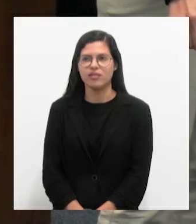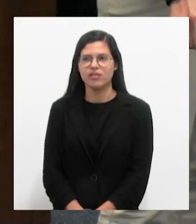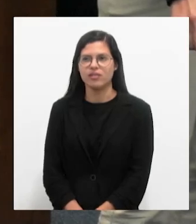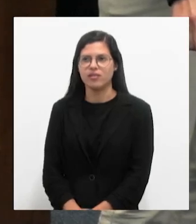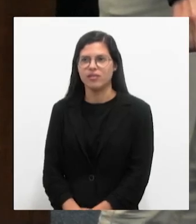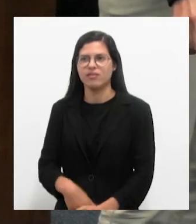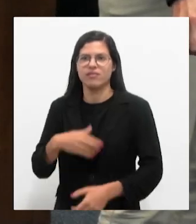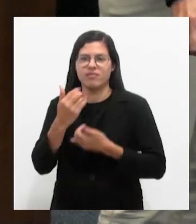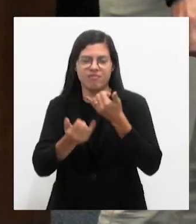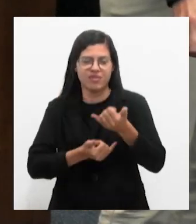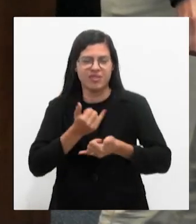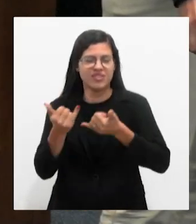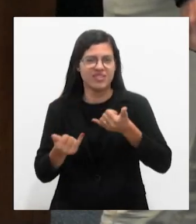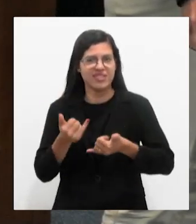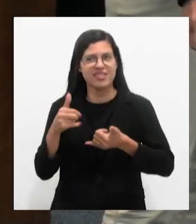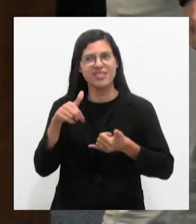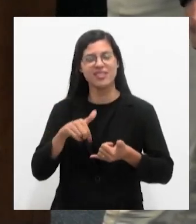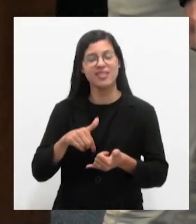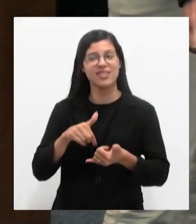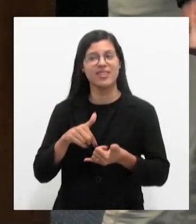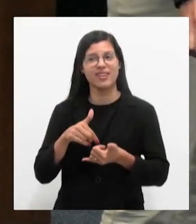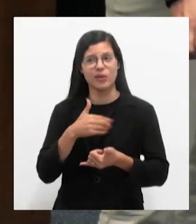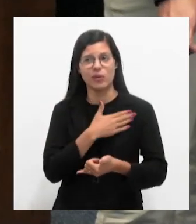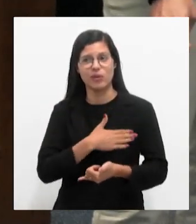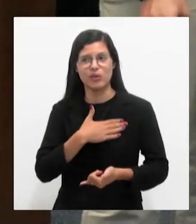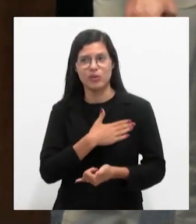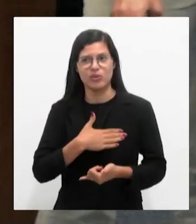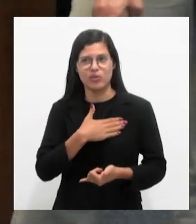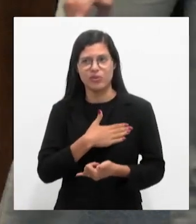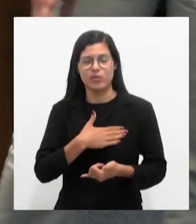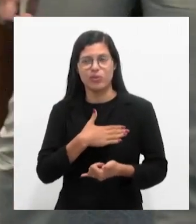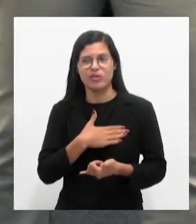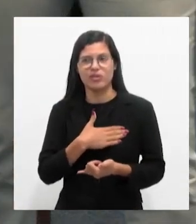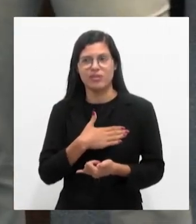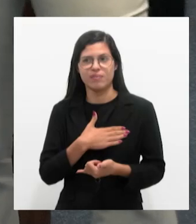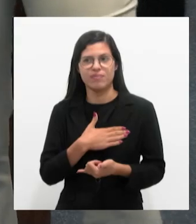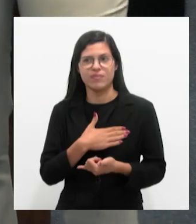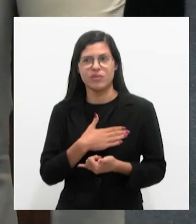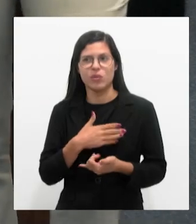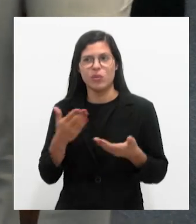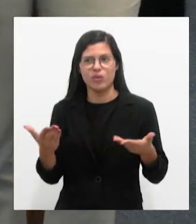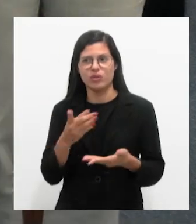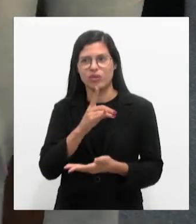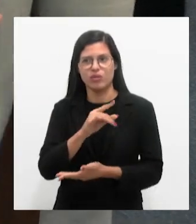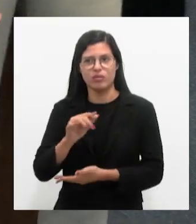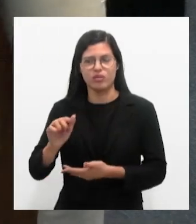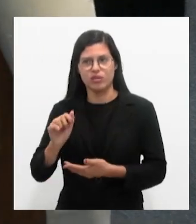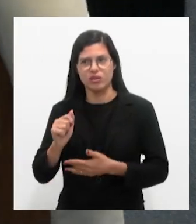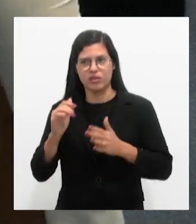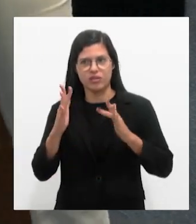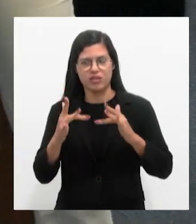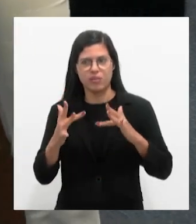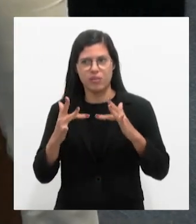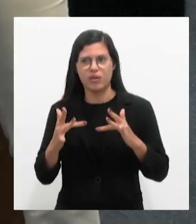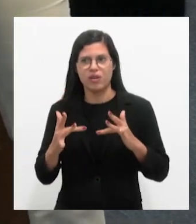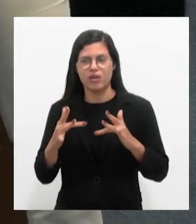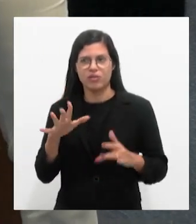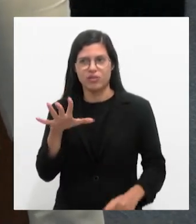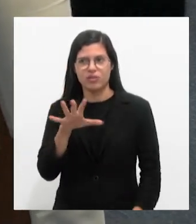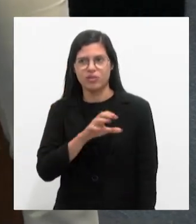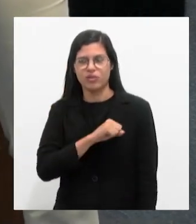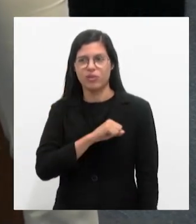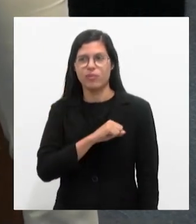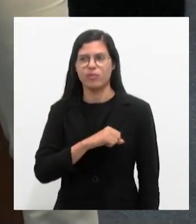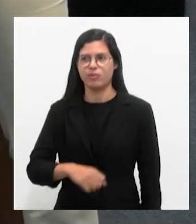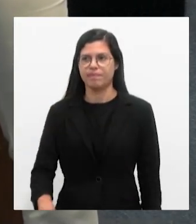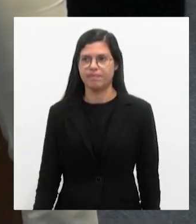Brincadeiras à parte, mas a brincadeira muito gostosa. Hoje realmente é o dia dos namorados, o dia de amor mesmo. E